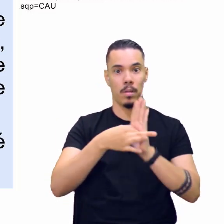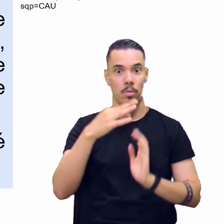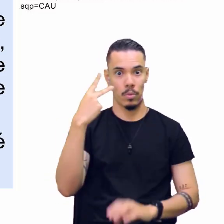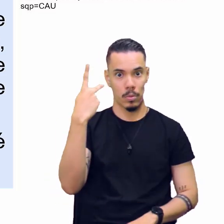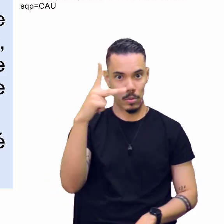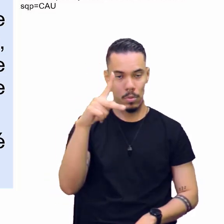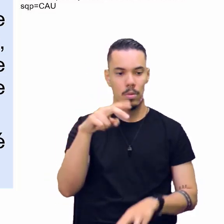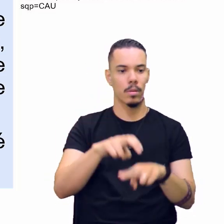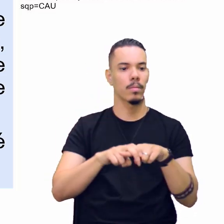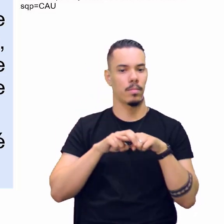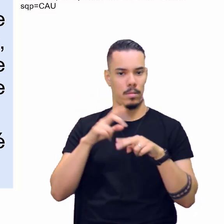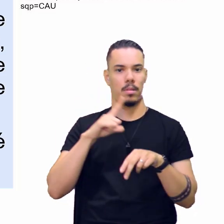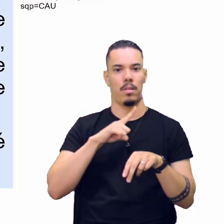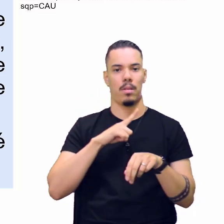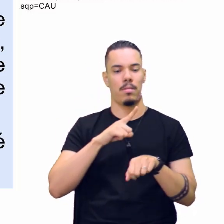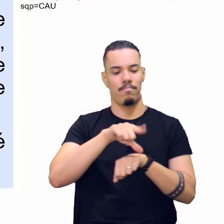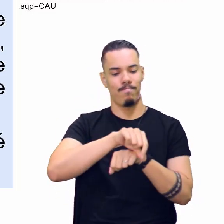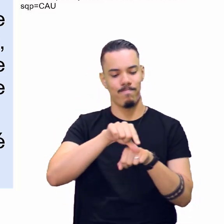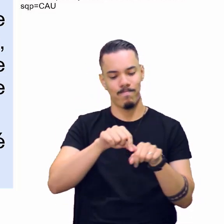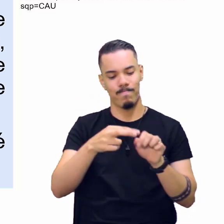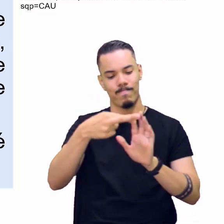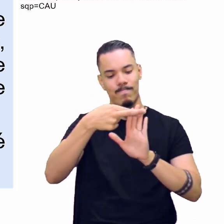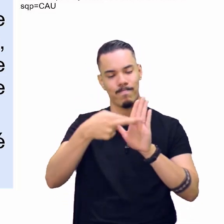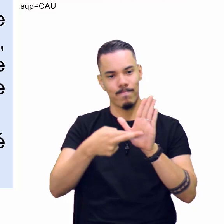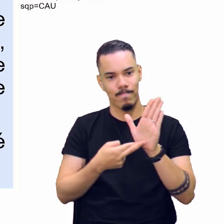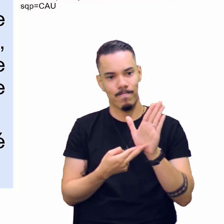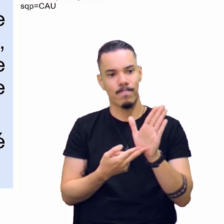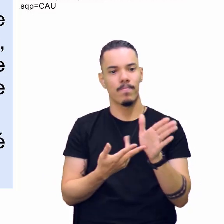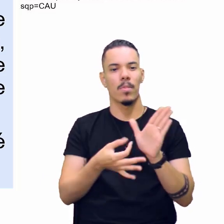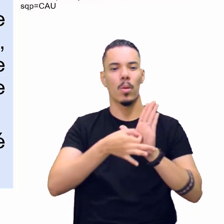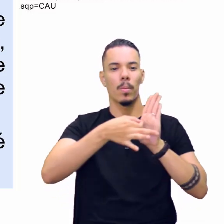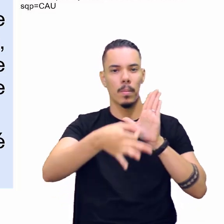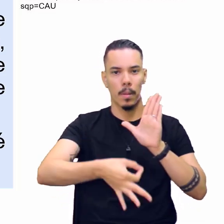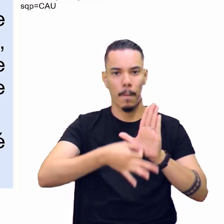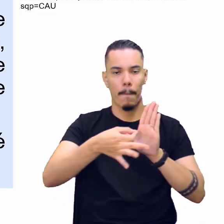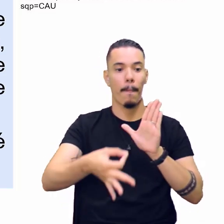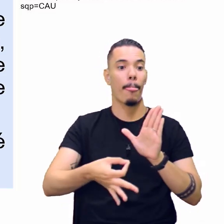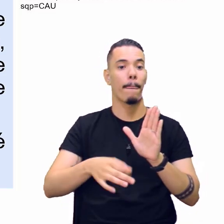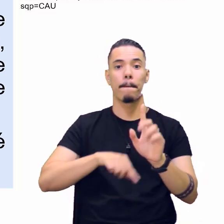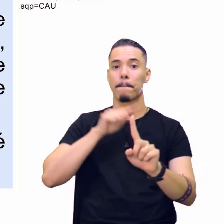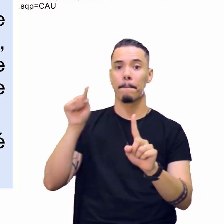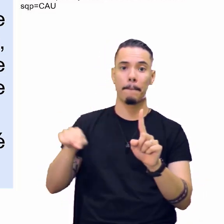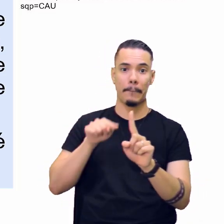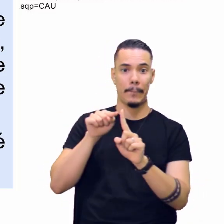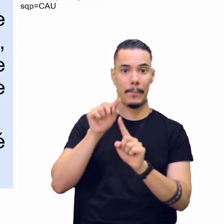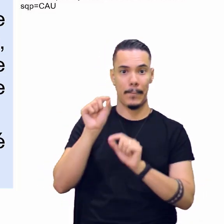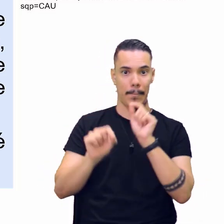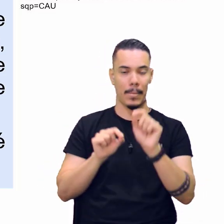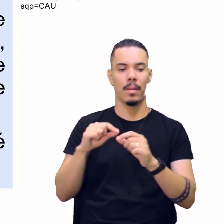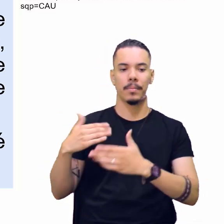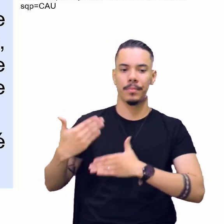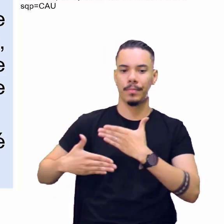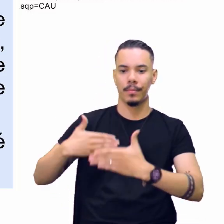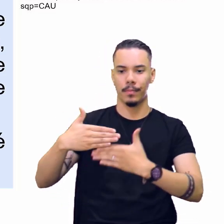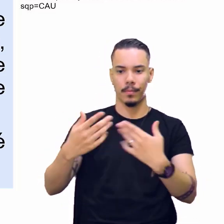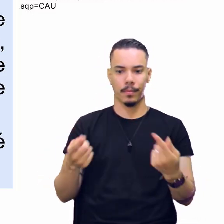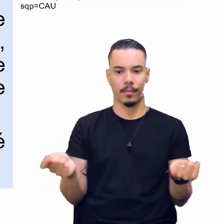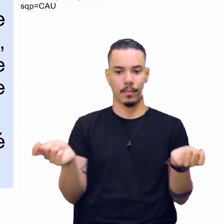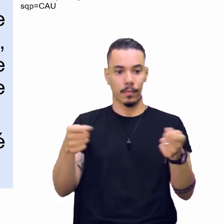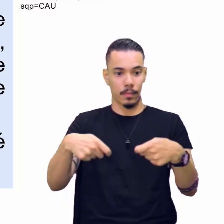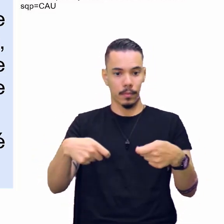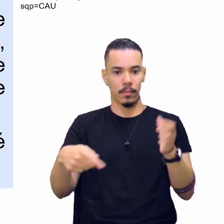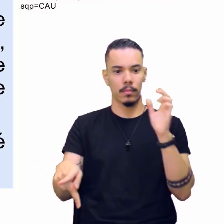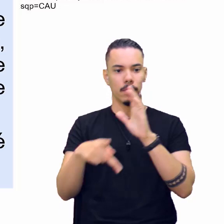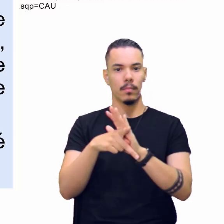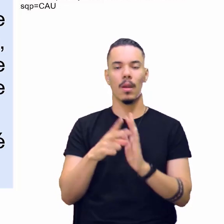quê? Argumentos. Qual é o objetivo? Desenvolver a capacidade de